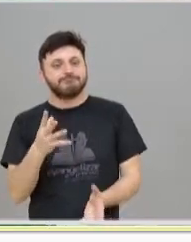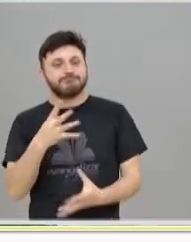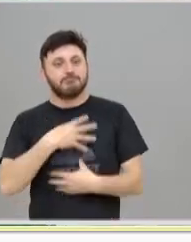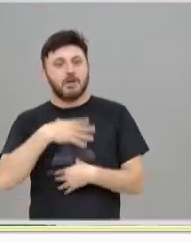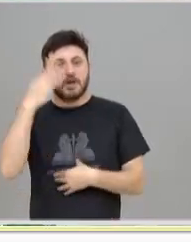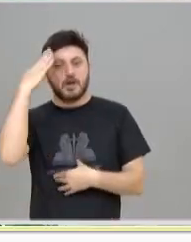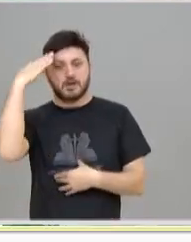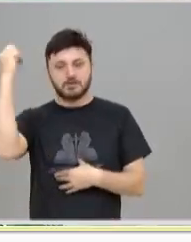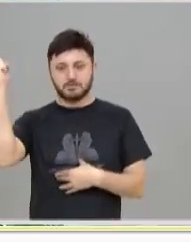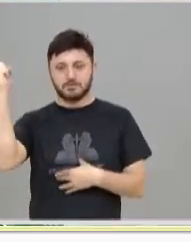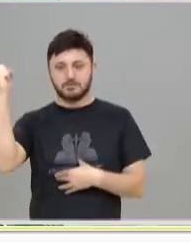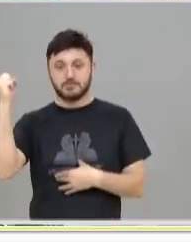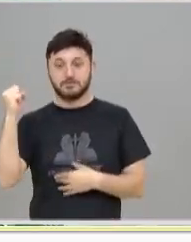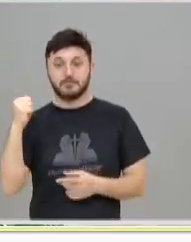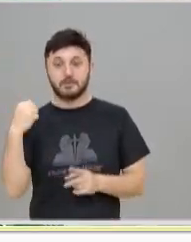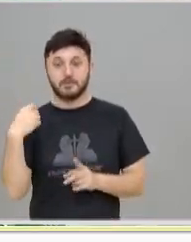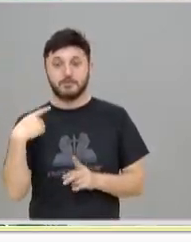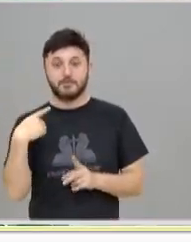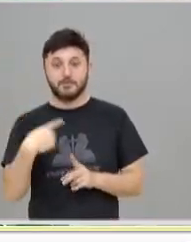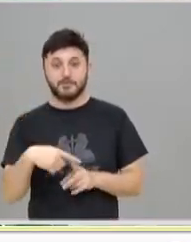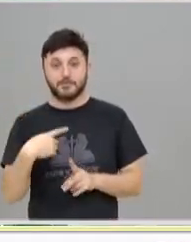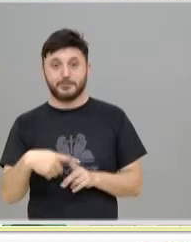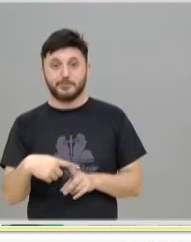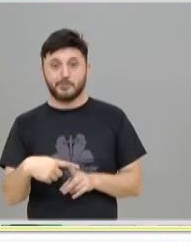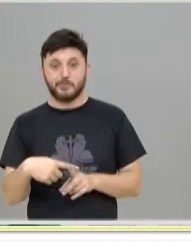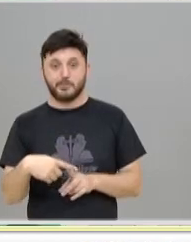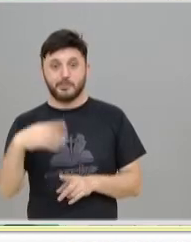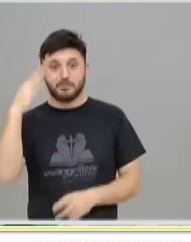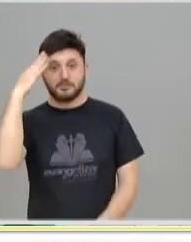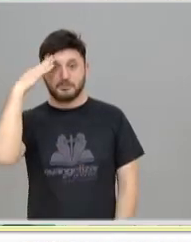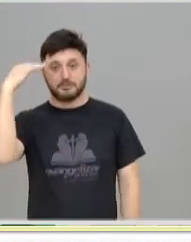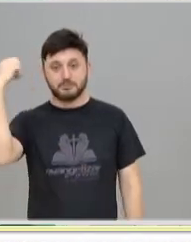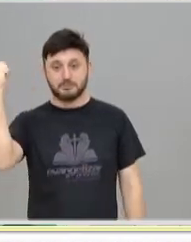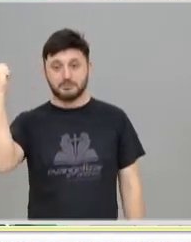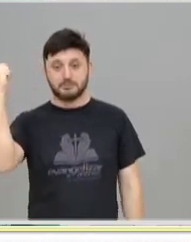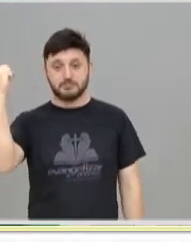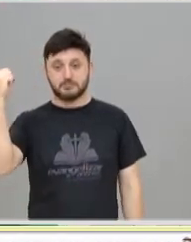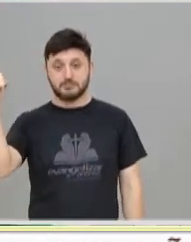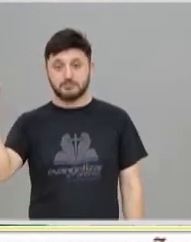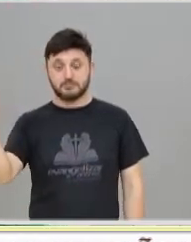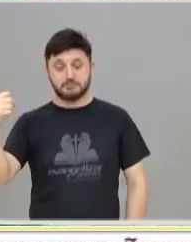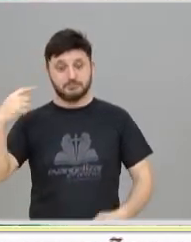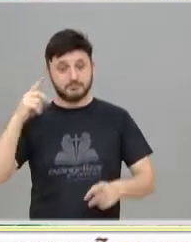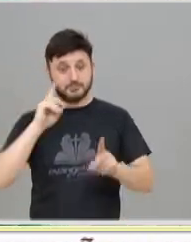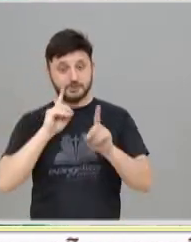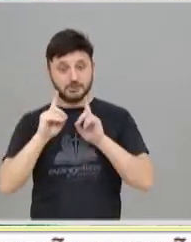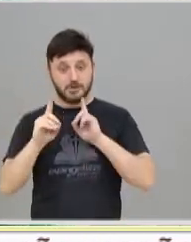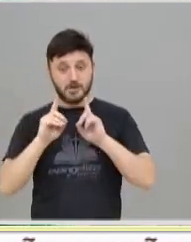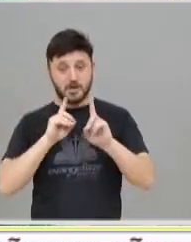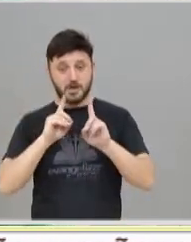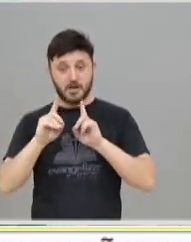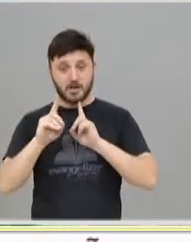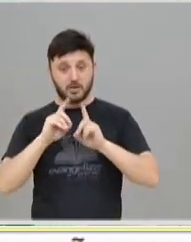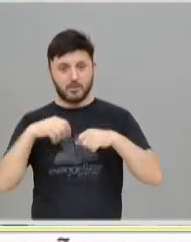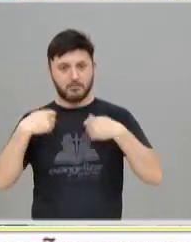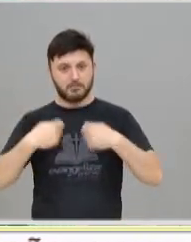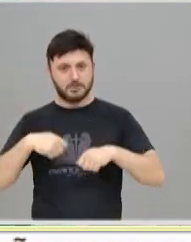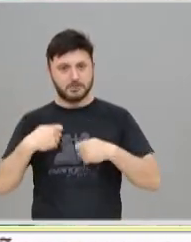o discernimento de que o diálogo deve